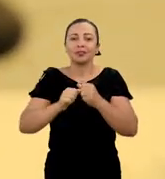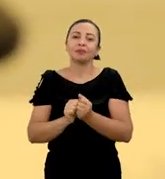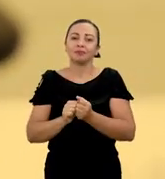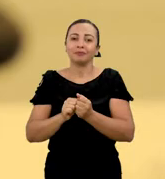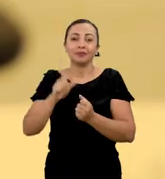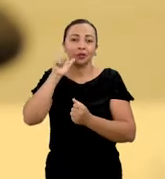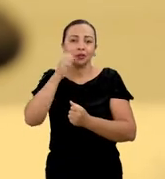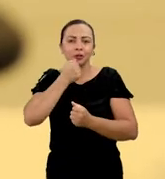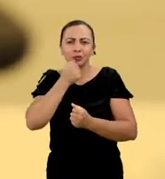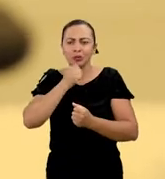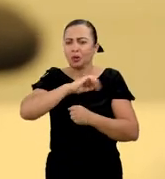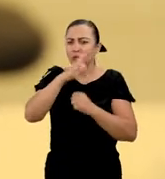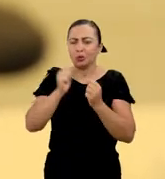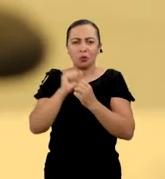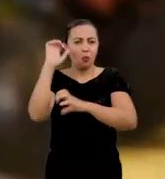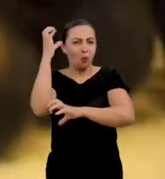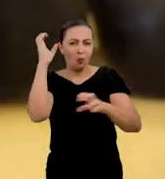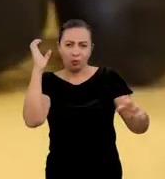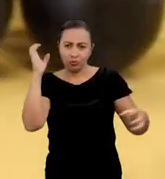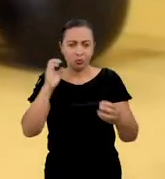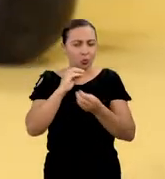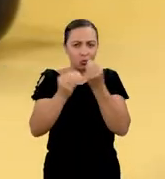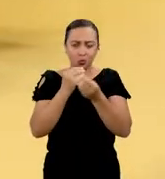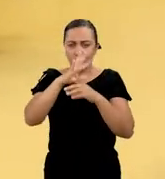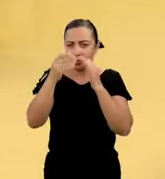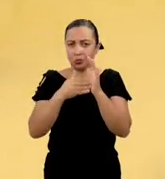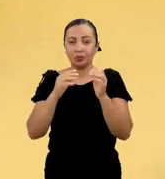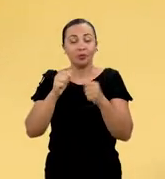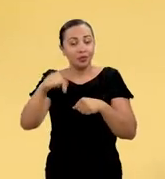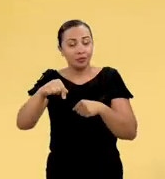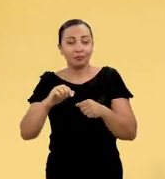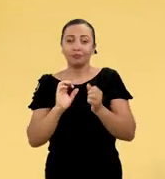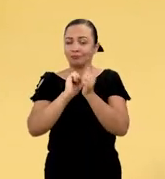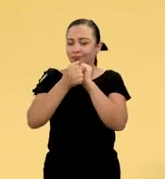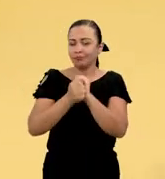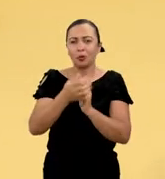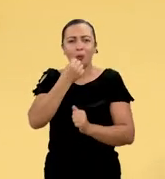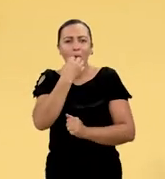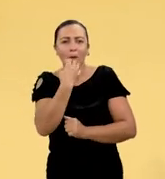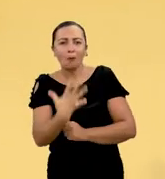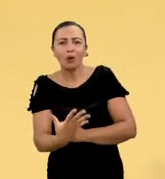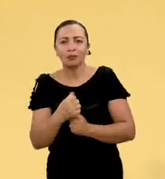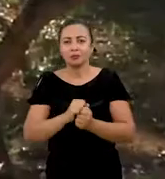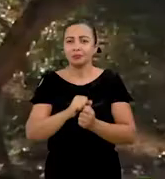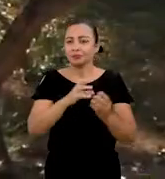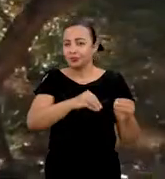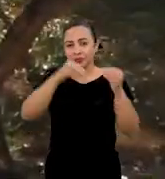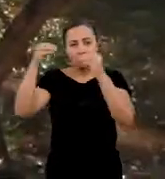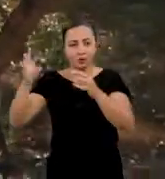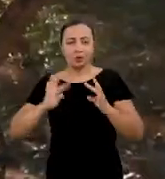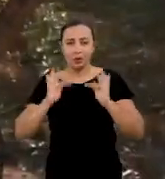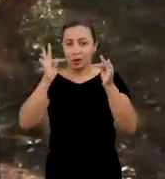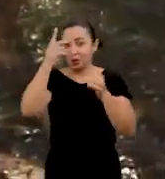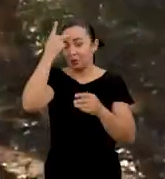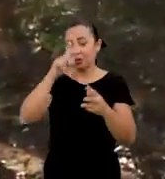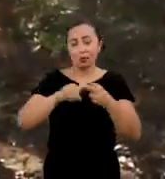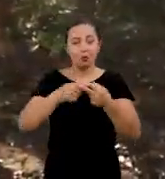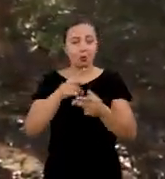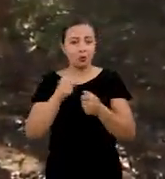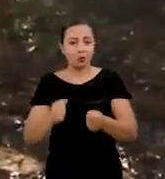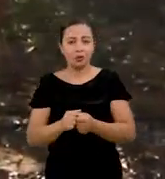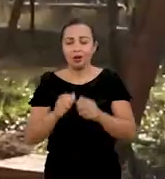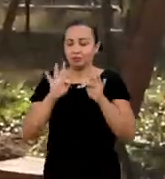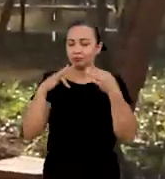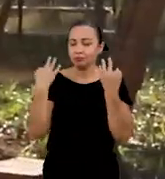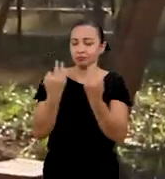Alagoas né você me ama como todo e aqui com ser tão ela se adaptaram bem e a gente levou agora é só tecnologia